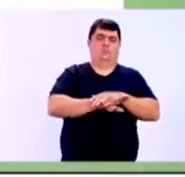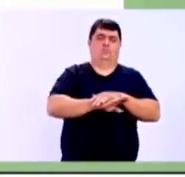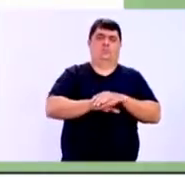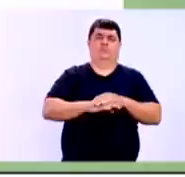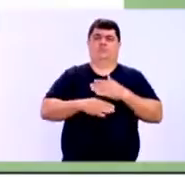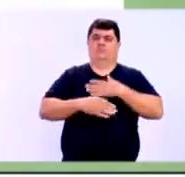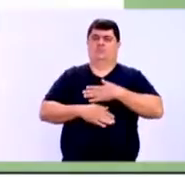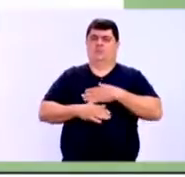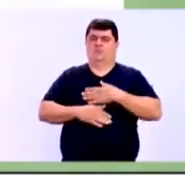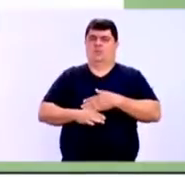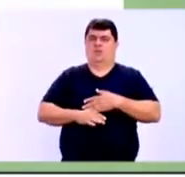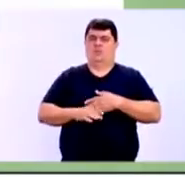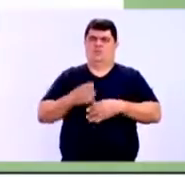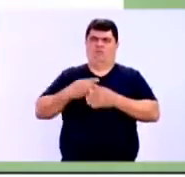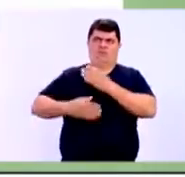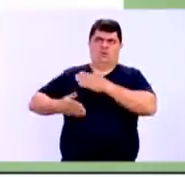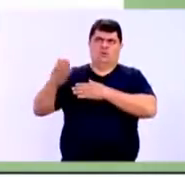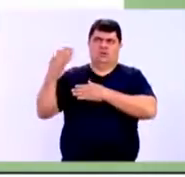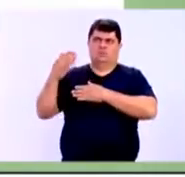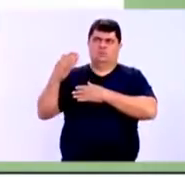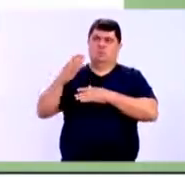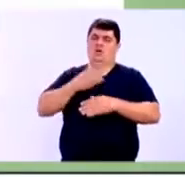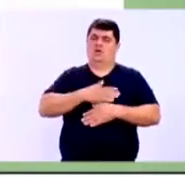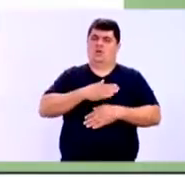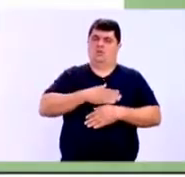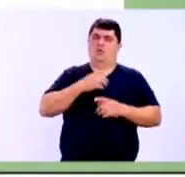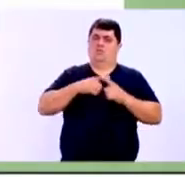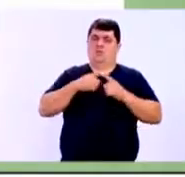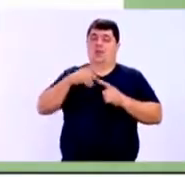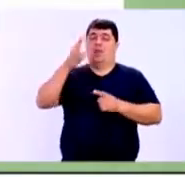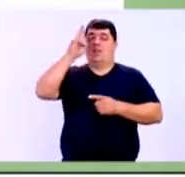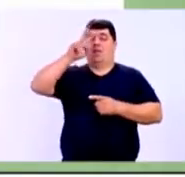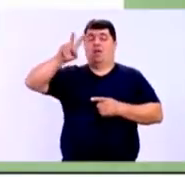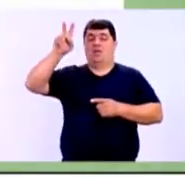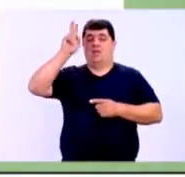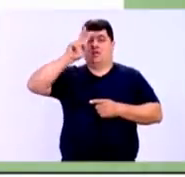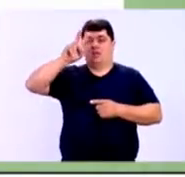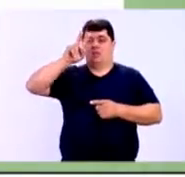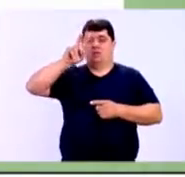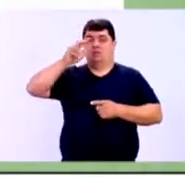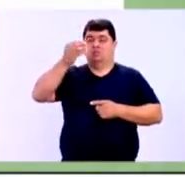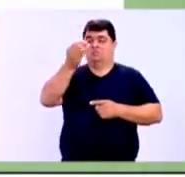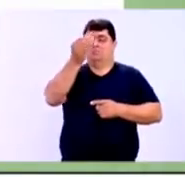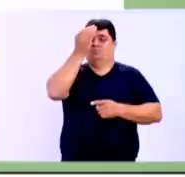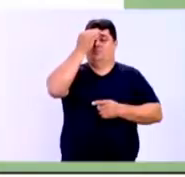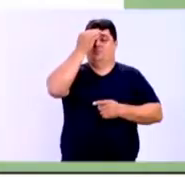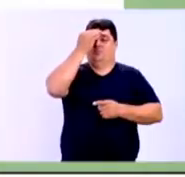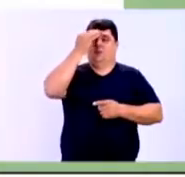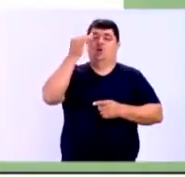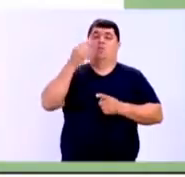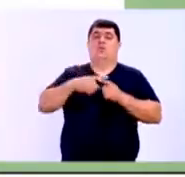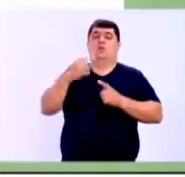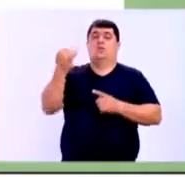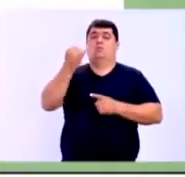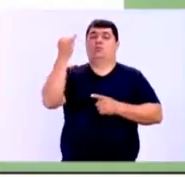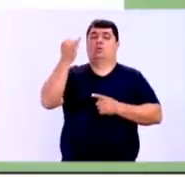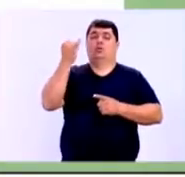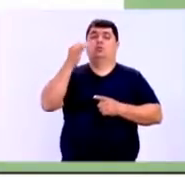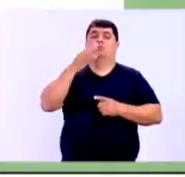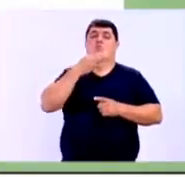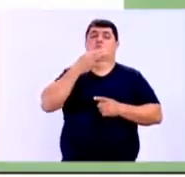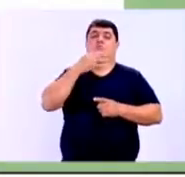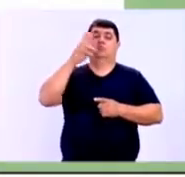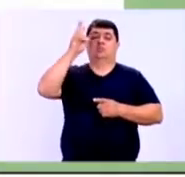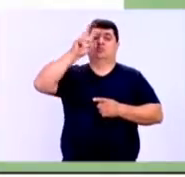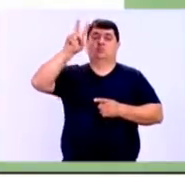calma, professor, está indo lá atrás de novo? É exatamente para isso, para a gente reforçar a importância de conhecermos a história.